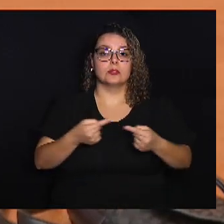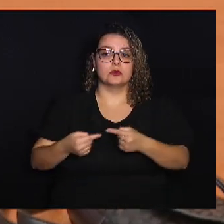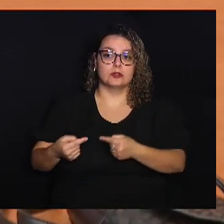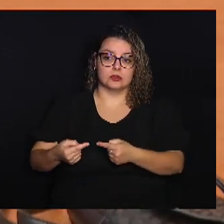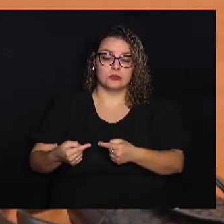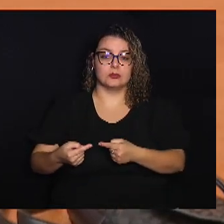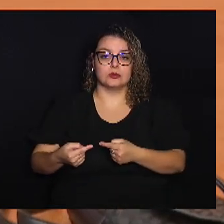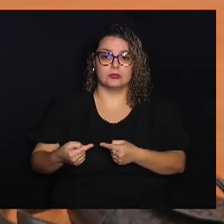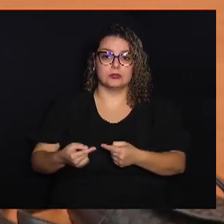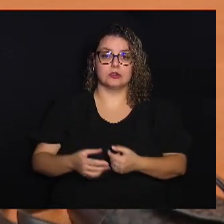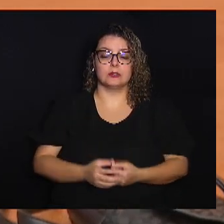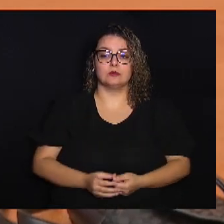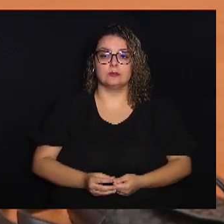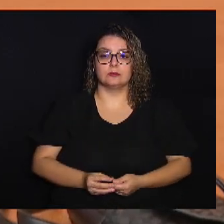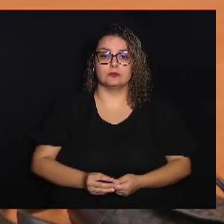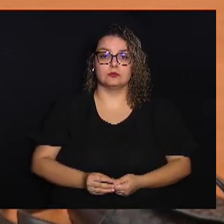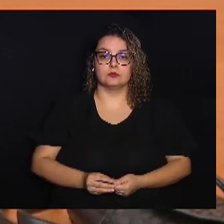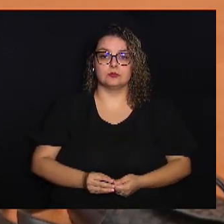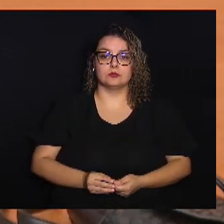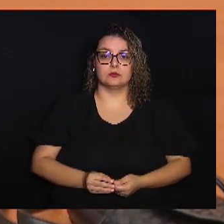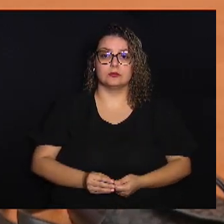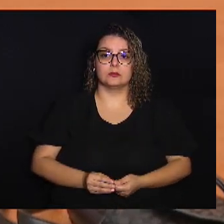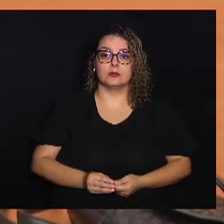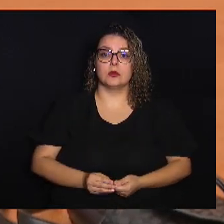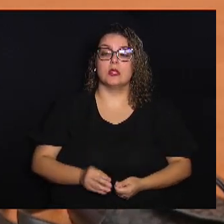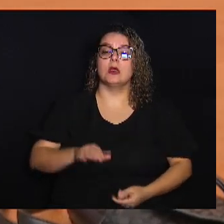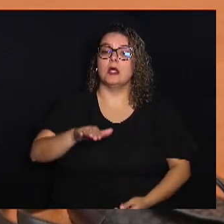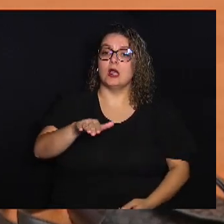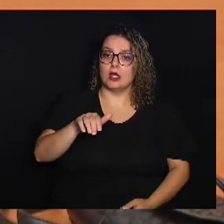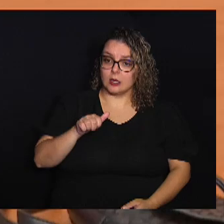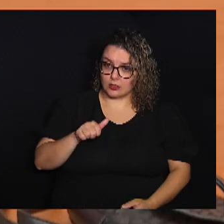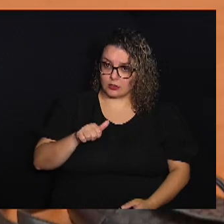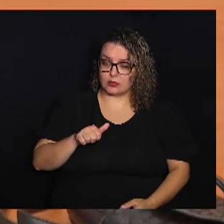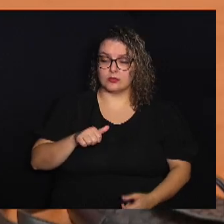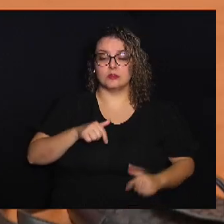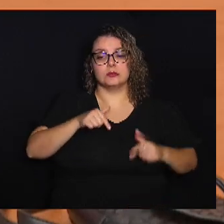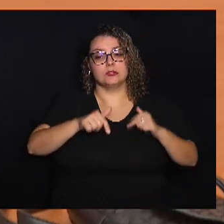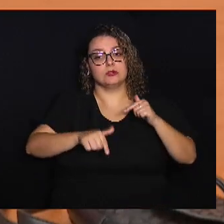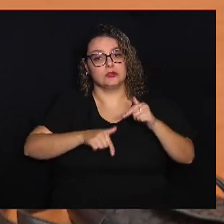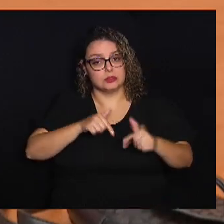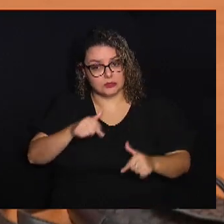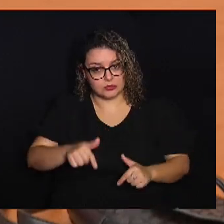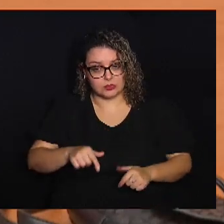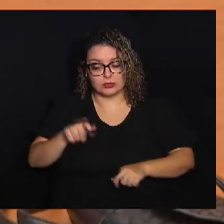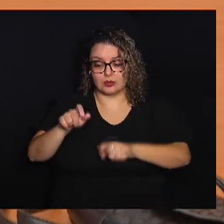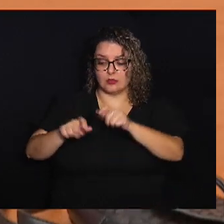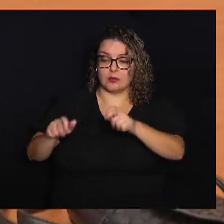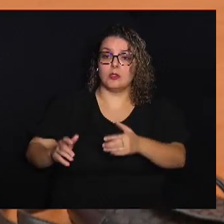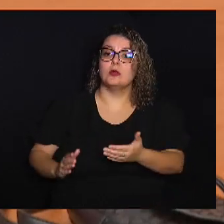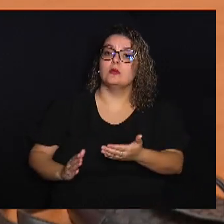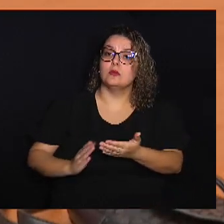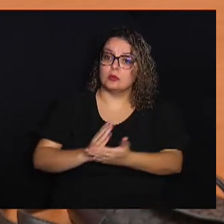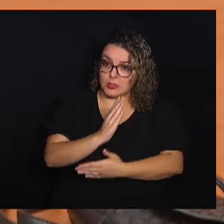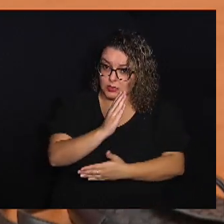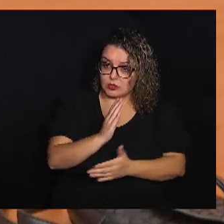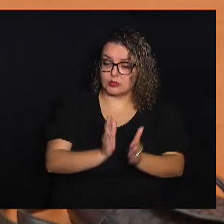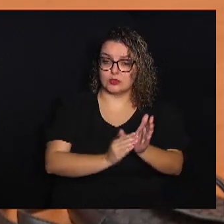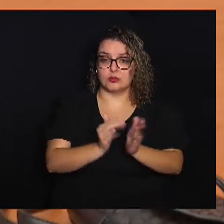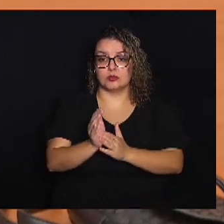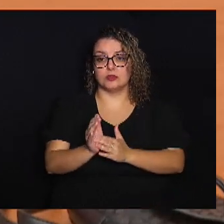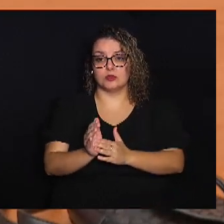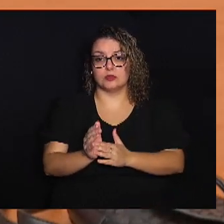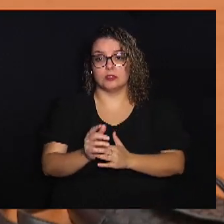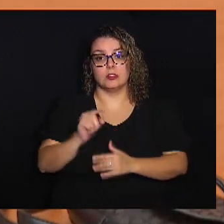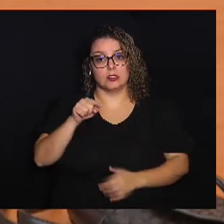debatendo a convocação de trabalhadores, de pessoas que passaram nos concursos, isso